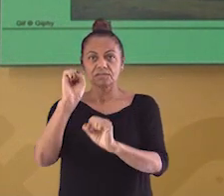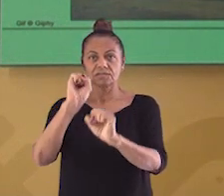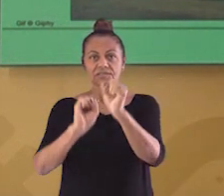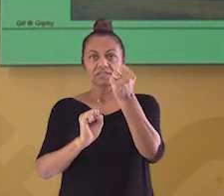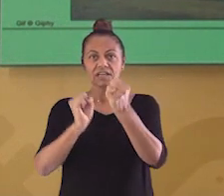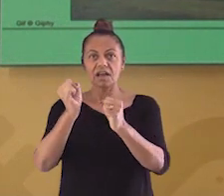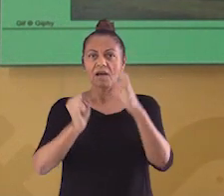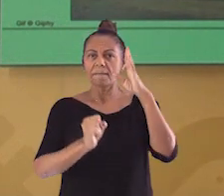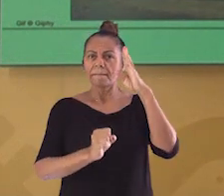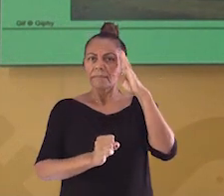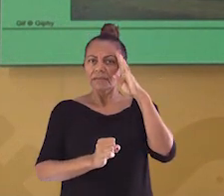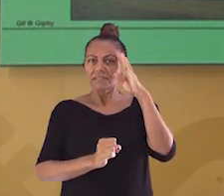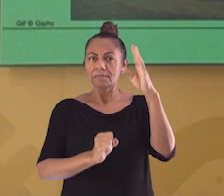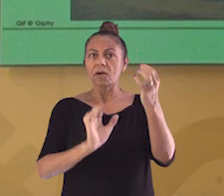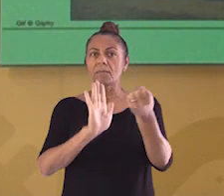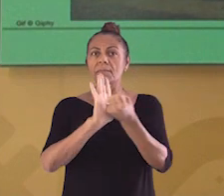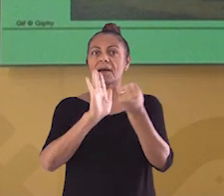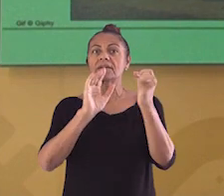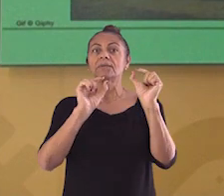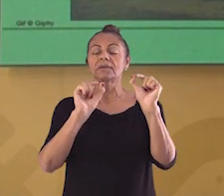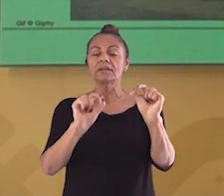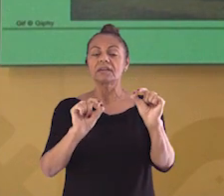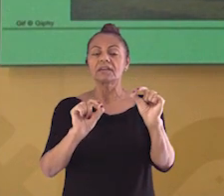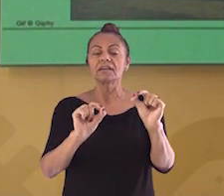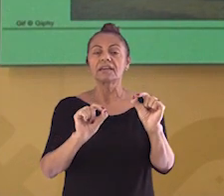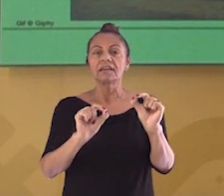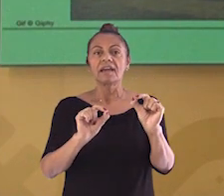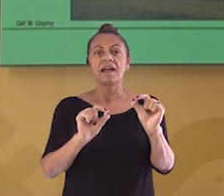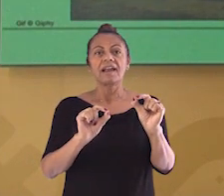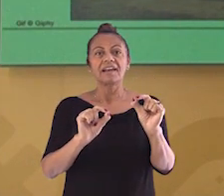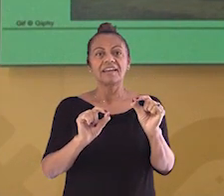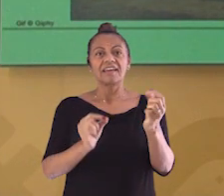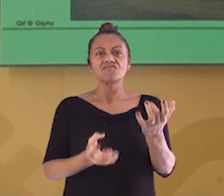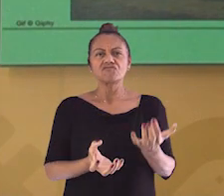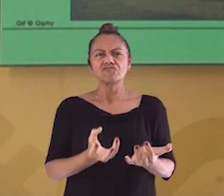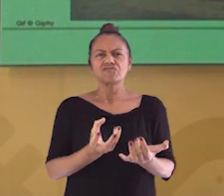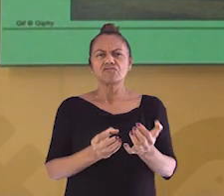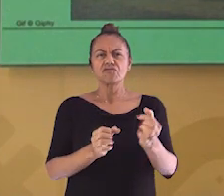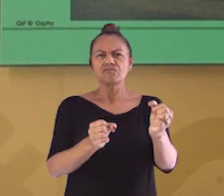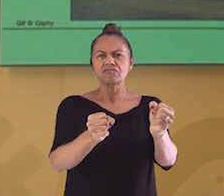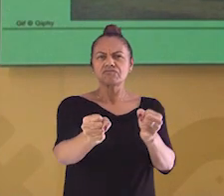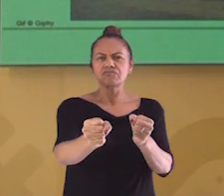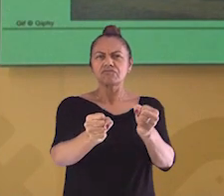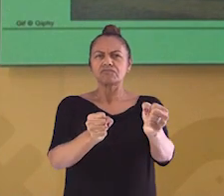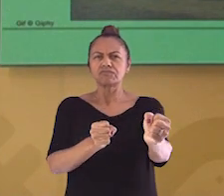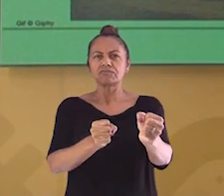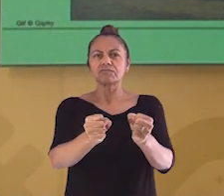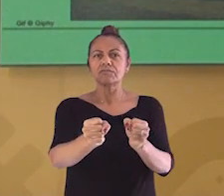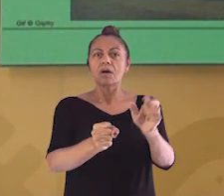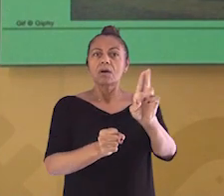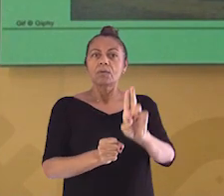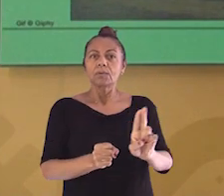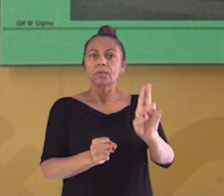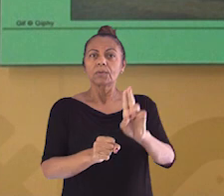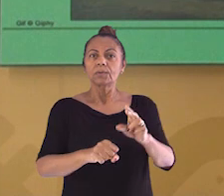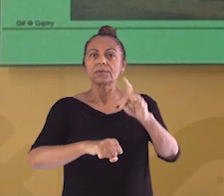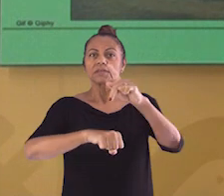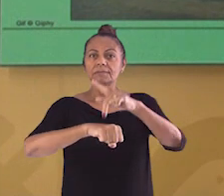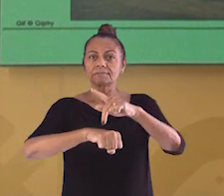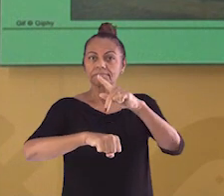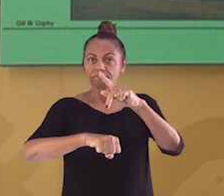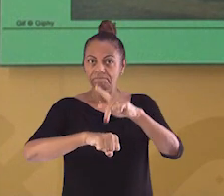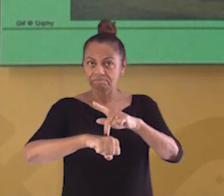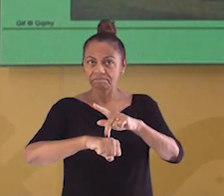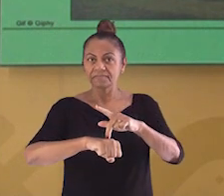Industrial. A principal marca eram as máquinas a vapor, o uso de carvão mineral e o